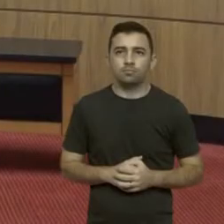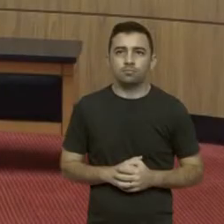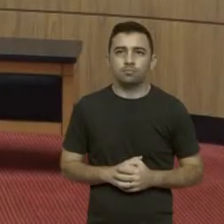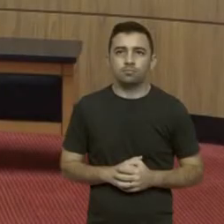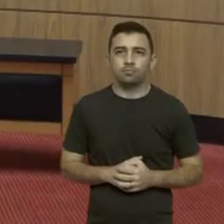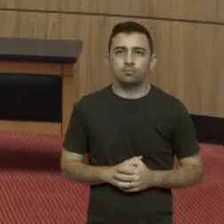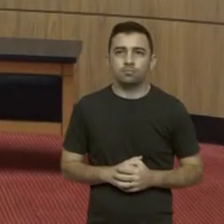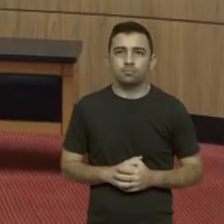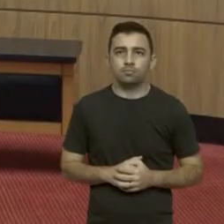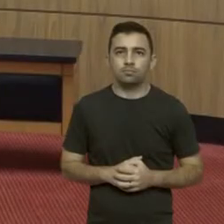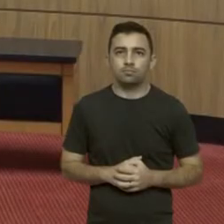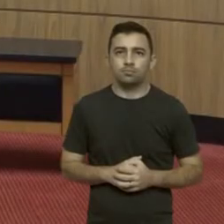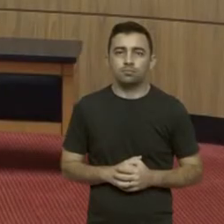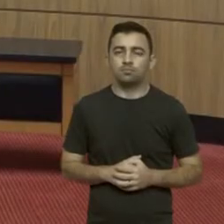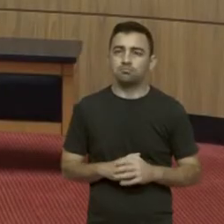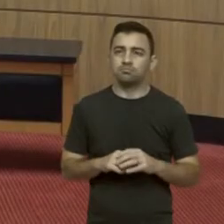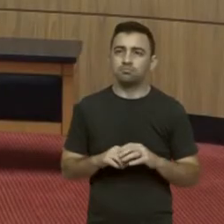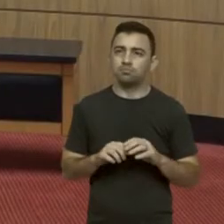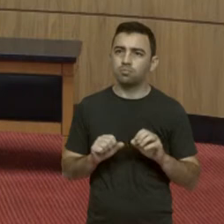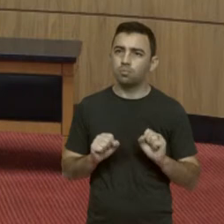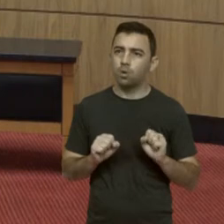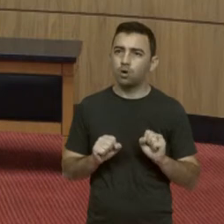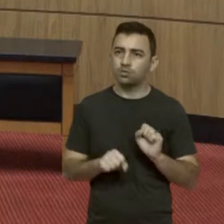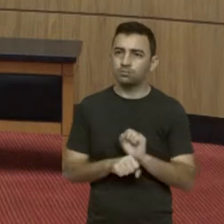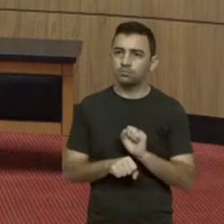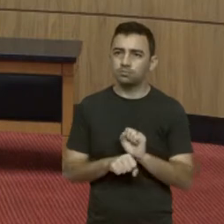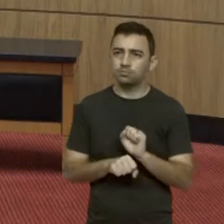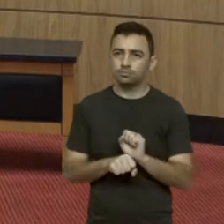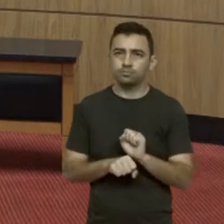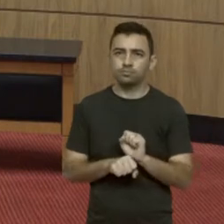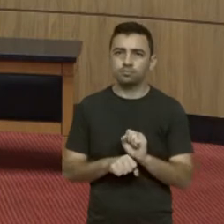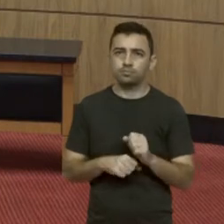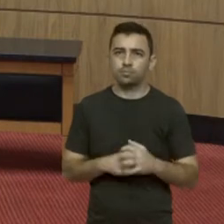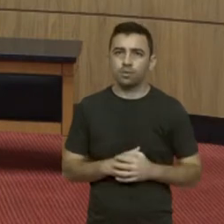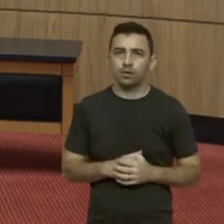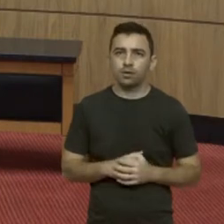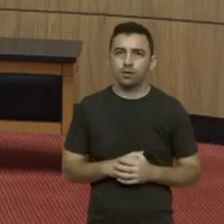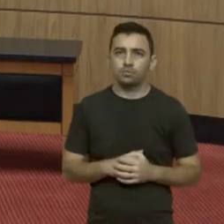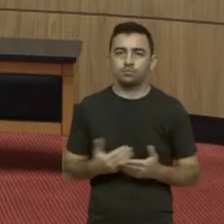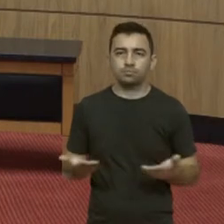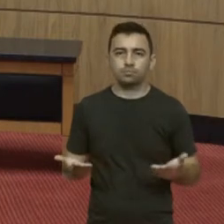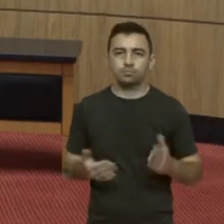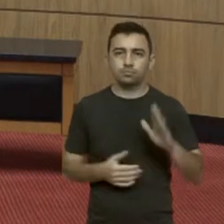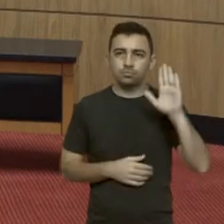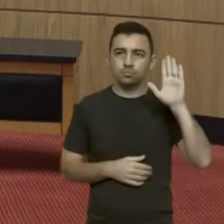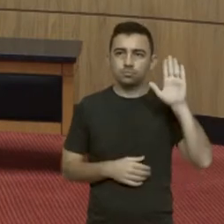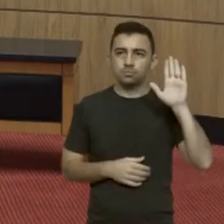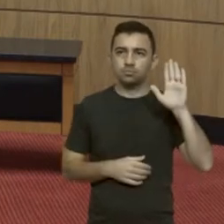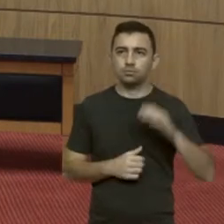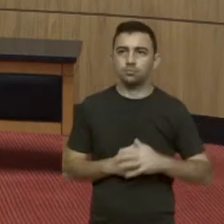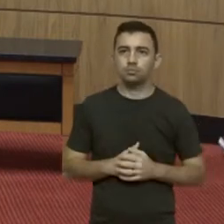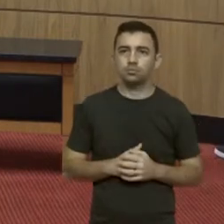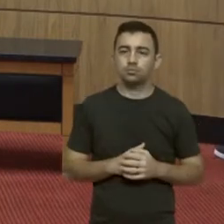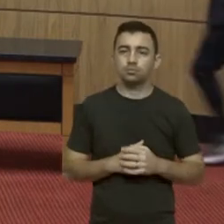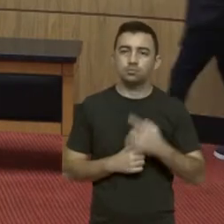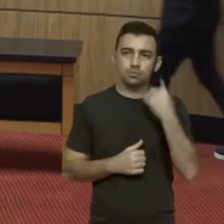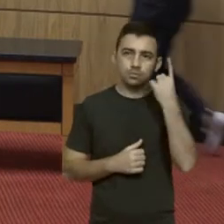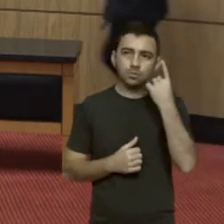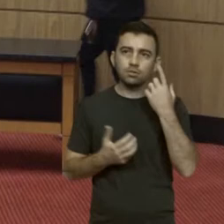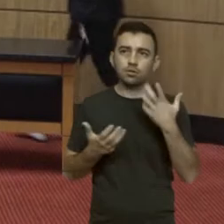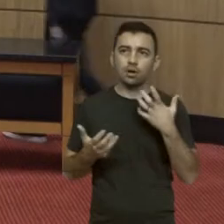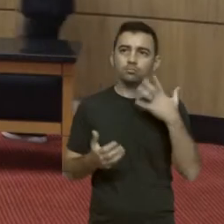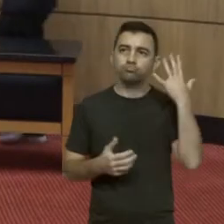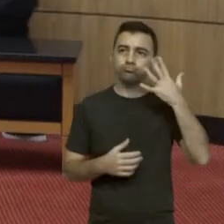Obrigado. O senhor pode aguardar aí. Pela ordem, eu já vi que os deputados querem se